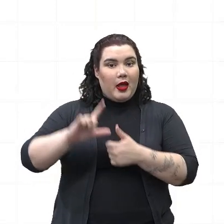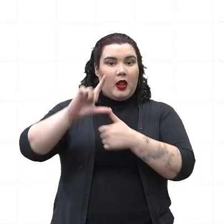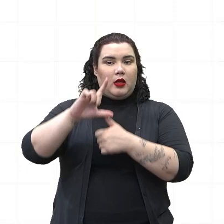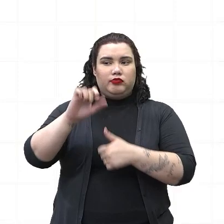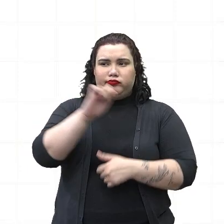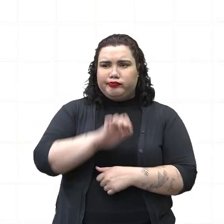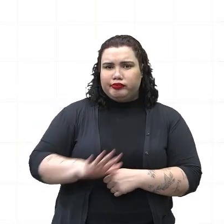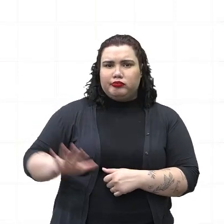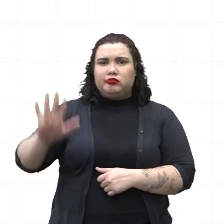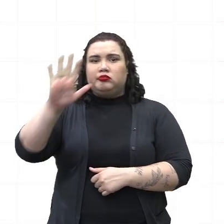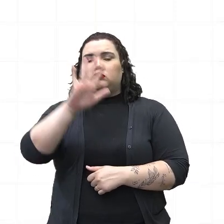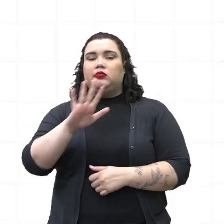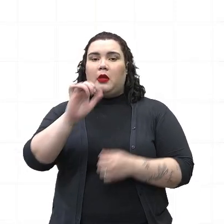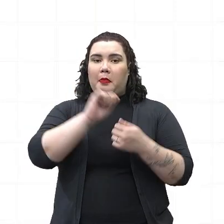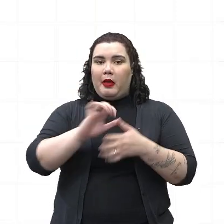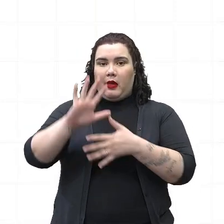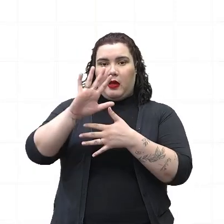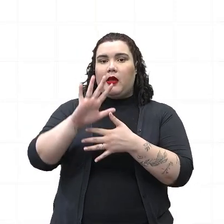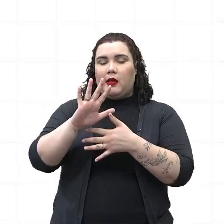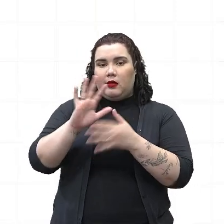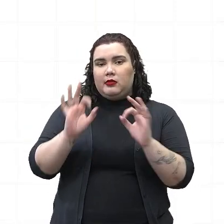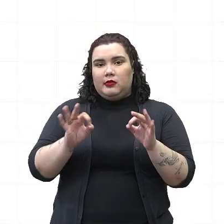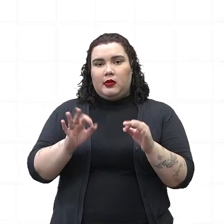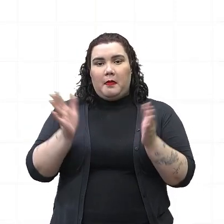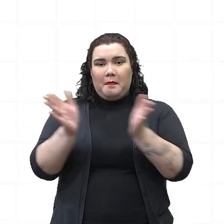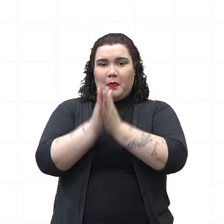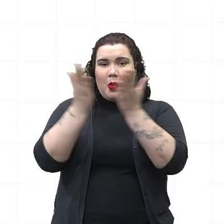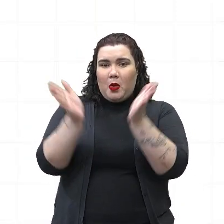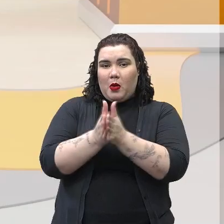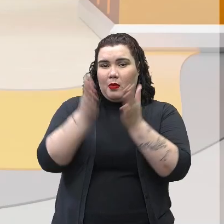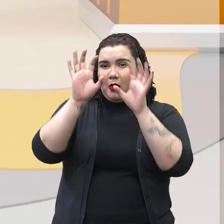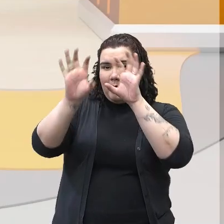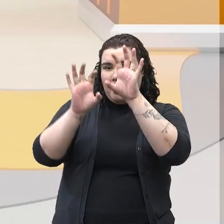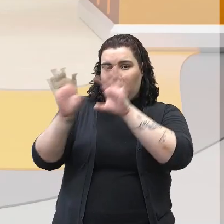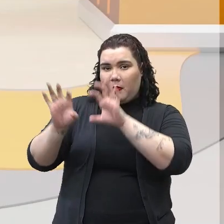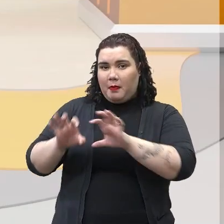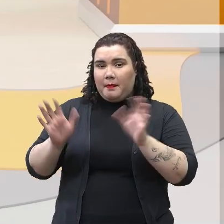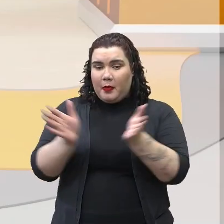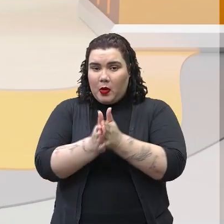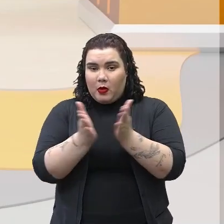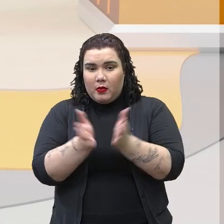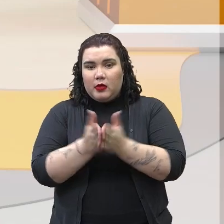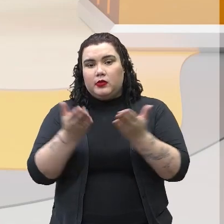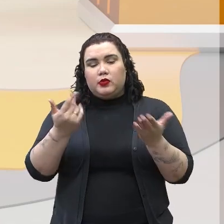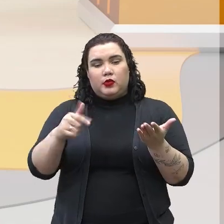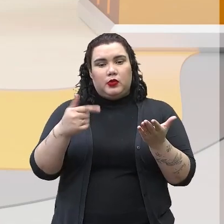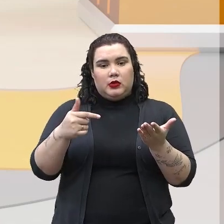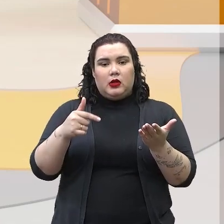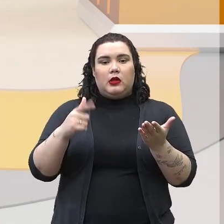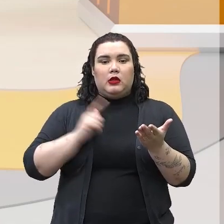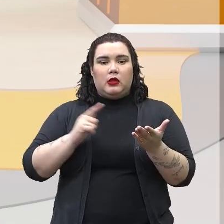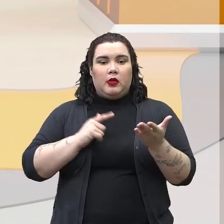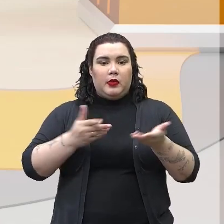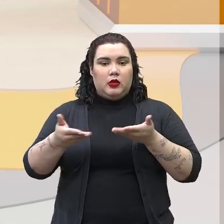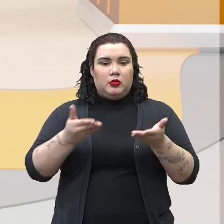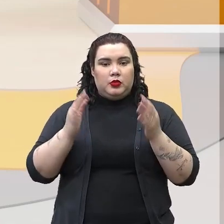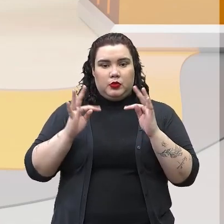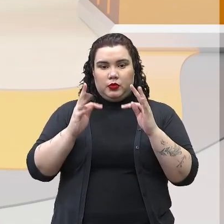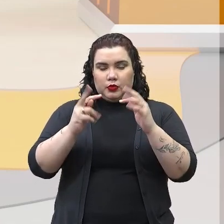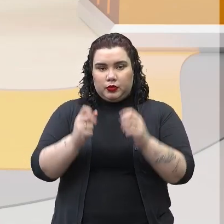quando você tem ali as áreas mais periféricas, né, mais pobres, elas não têm todo o acesso ao atendimento. A gente